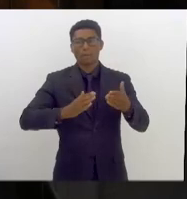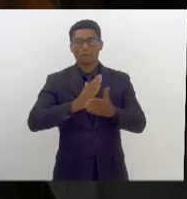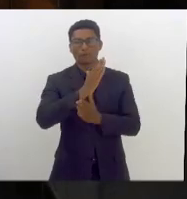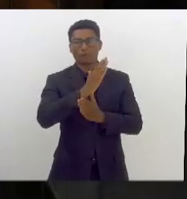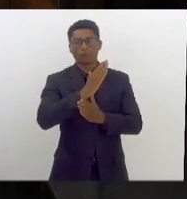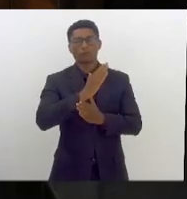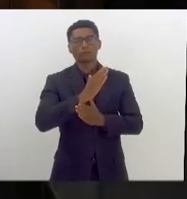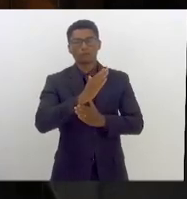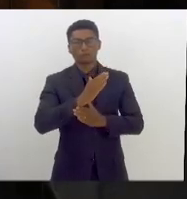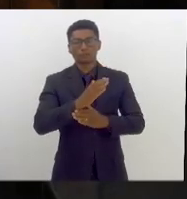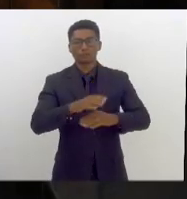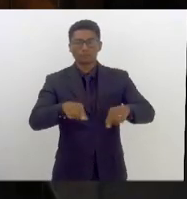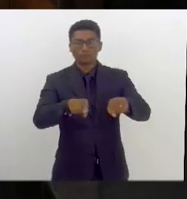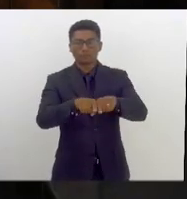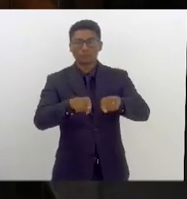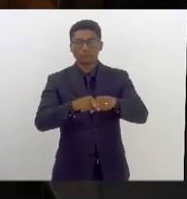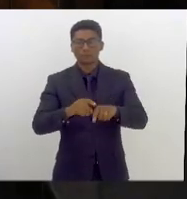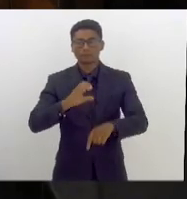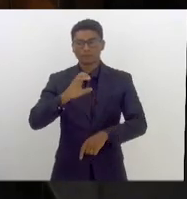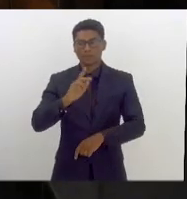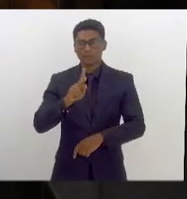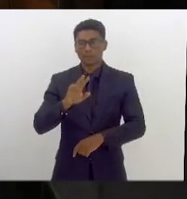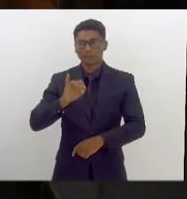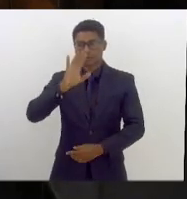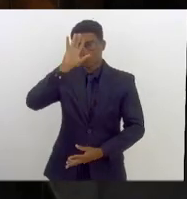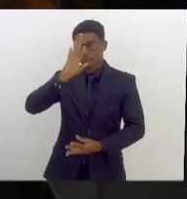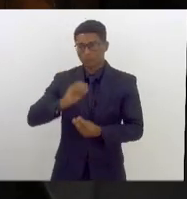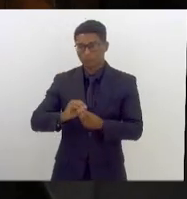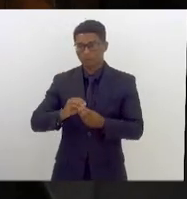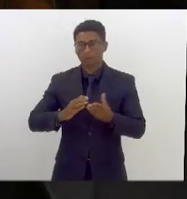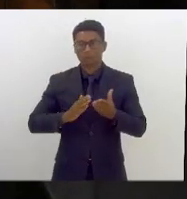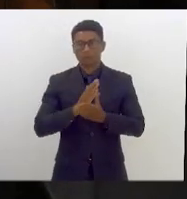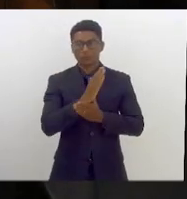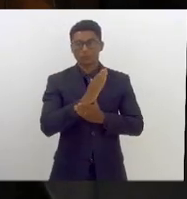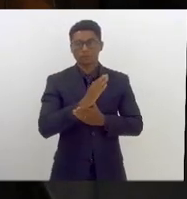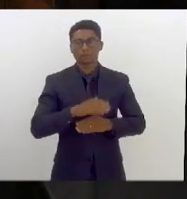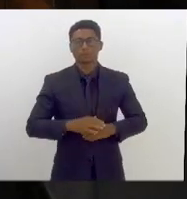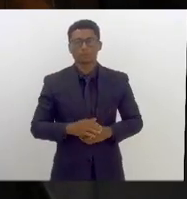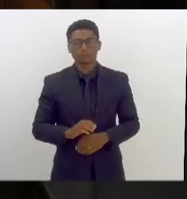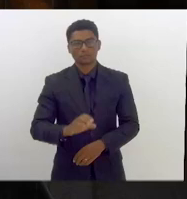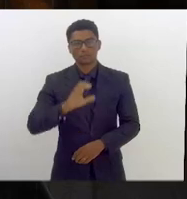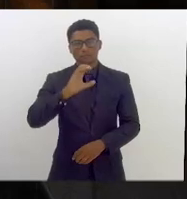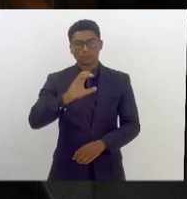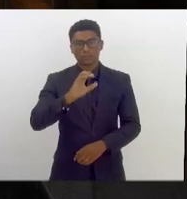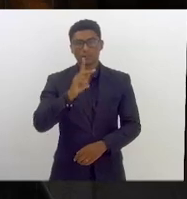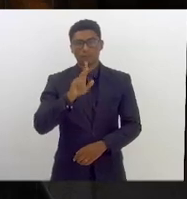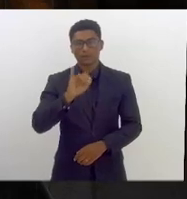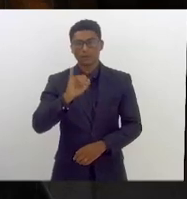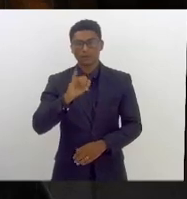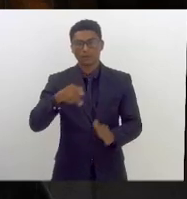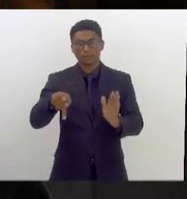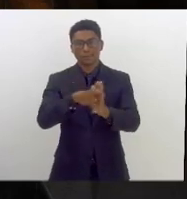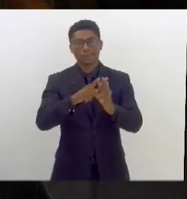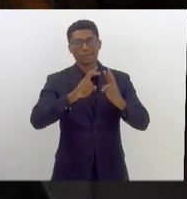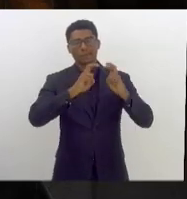conclusões da CPI, como nós intitulamos, CPI dos